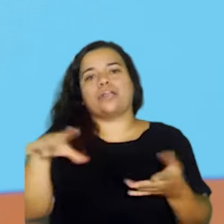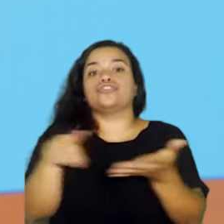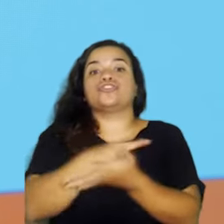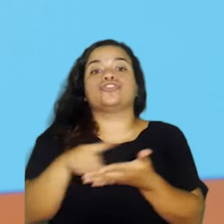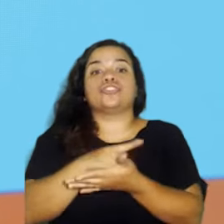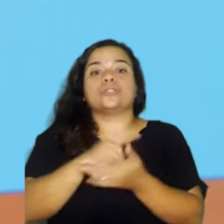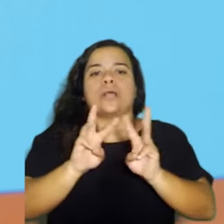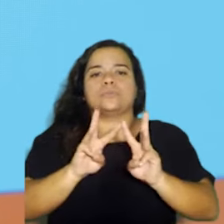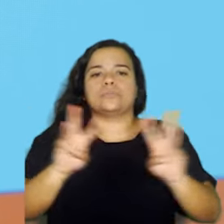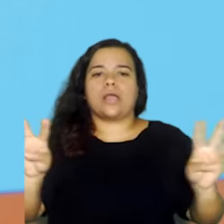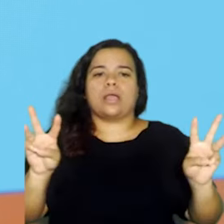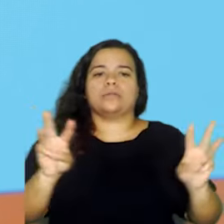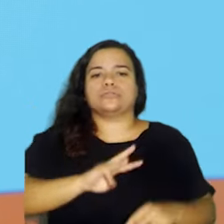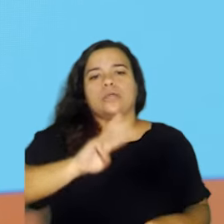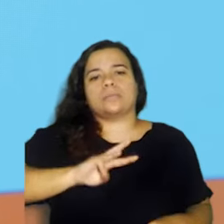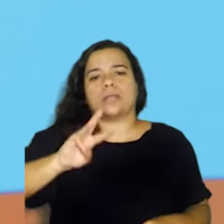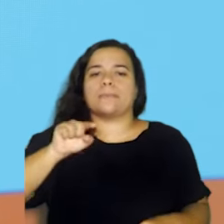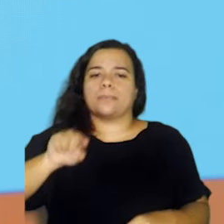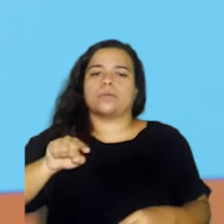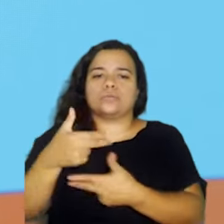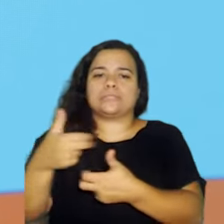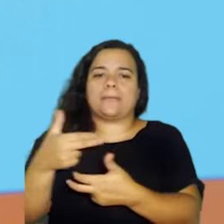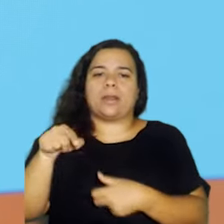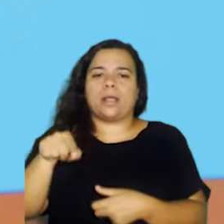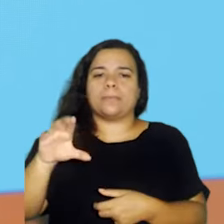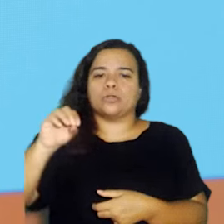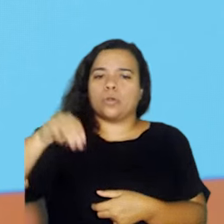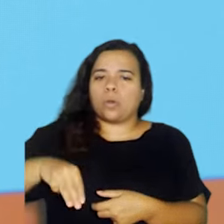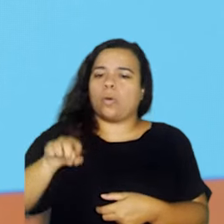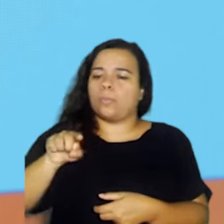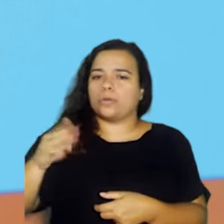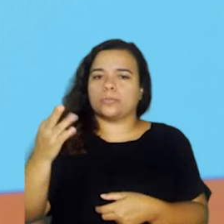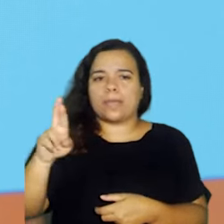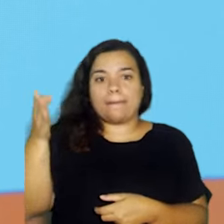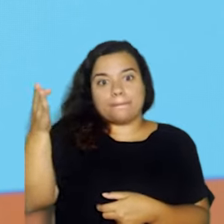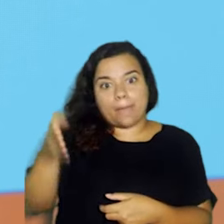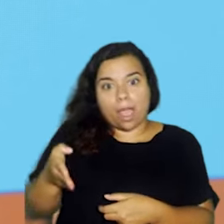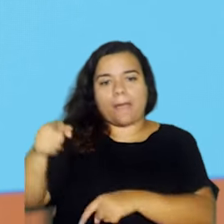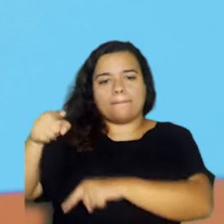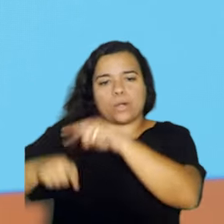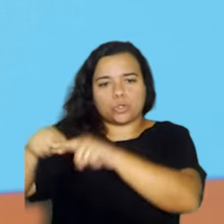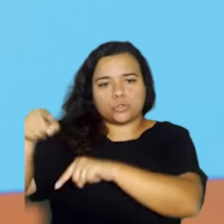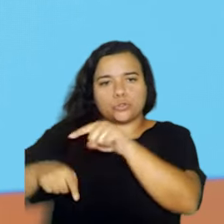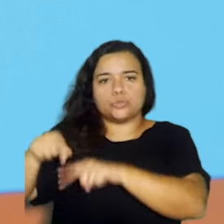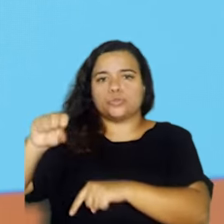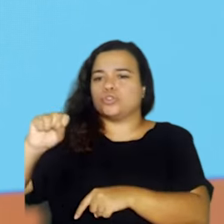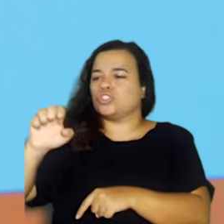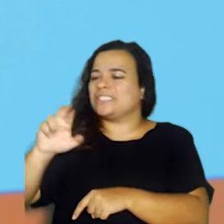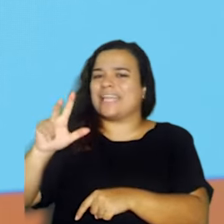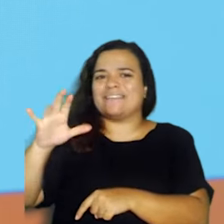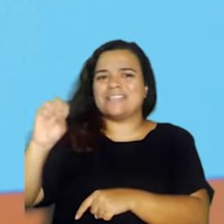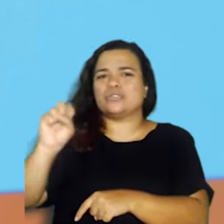Ah o site que a gente digita é www cebra.com.br bar produtos e serviços é tudo esse